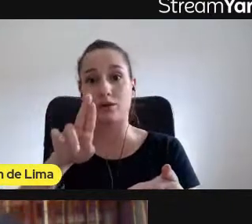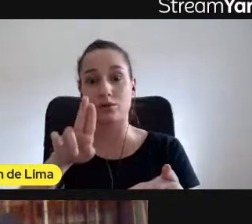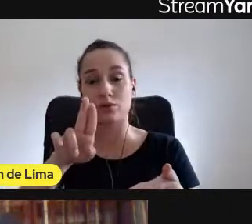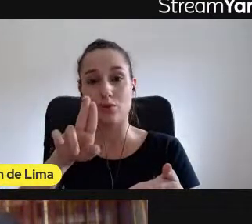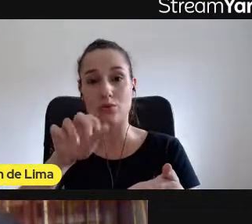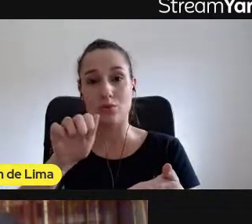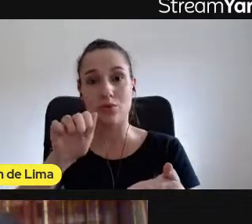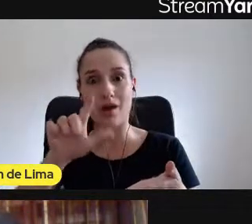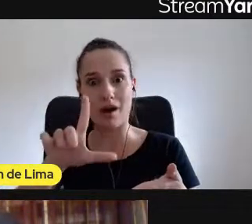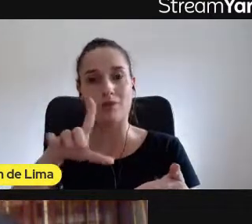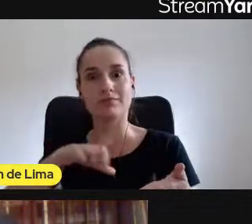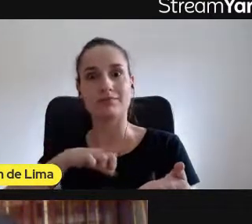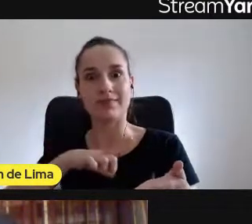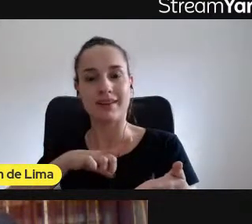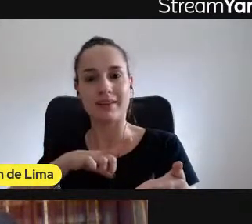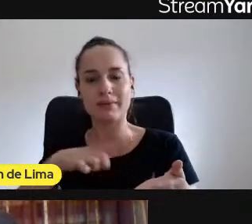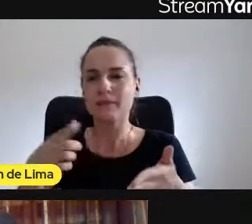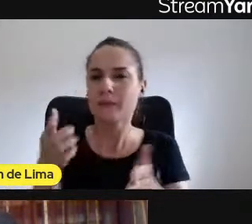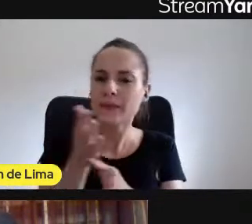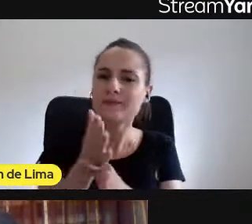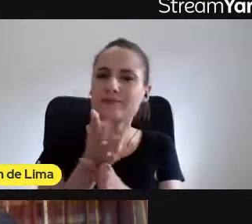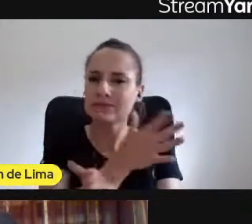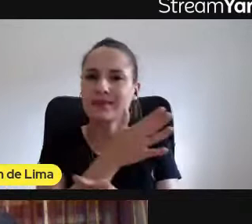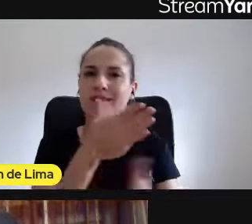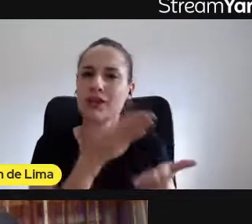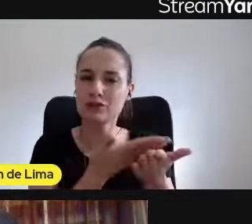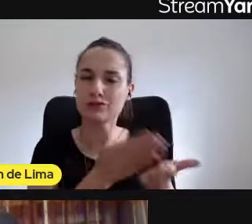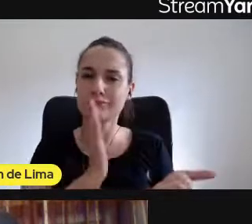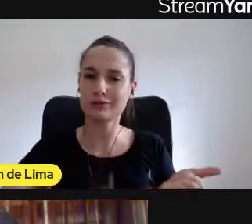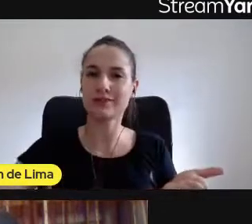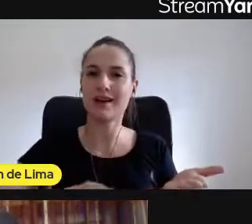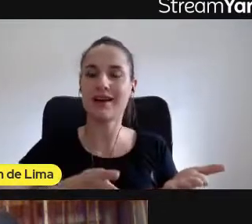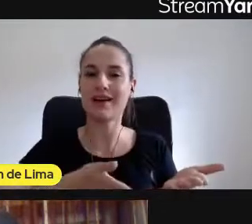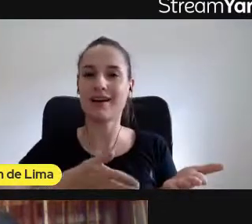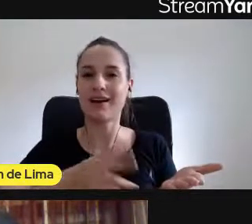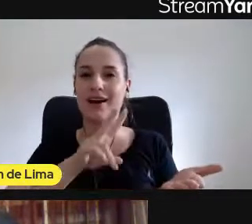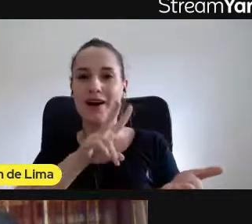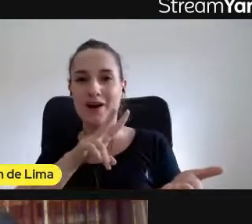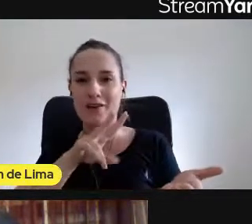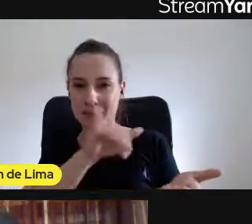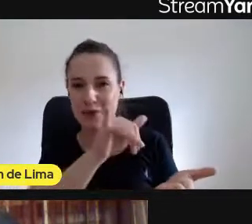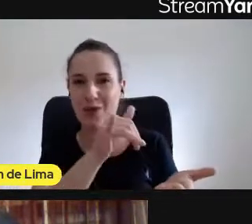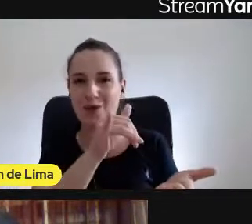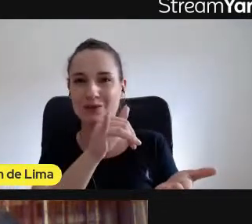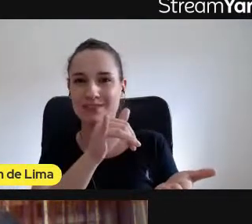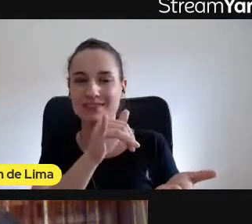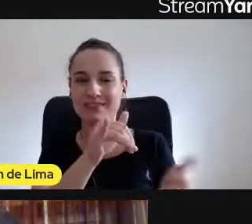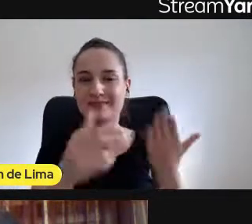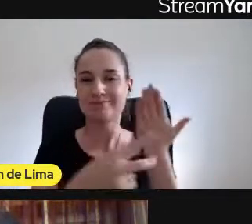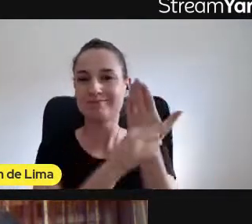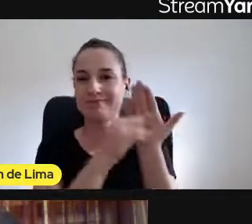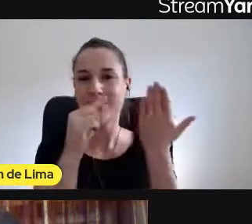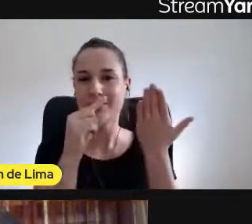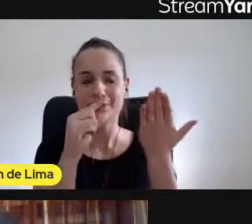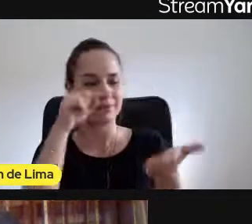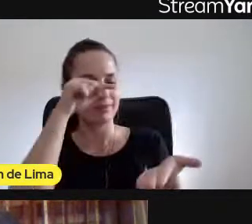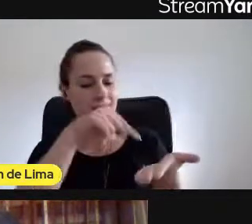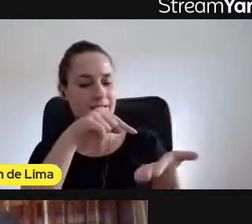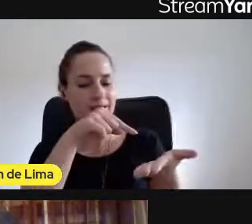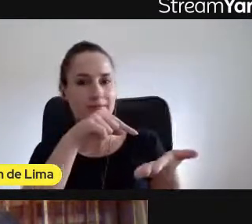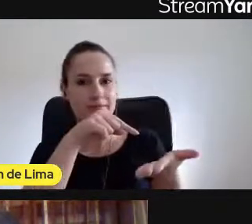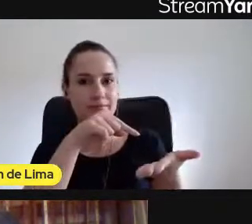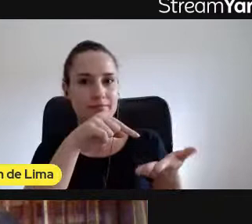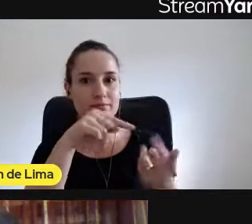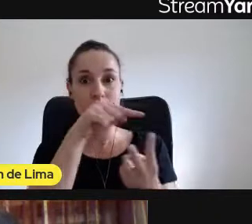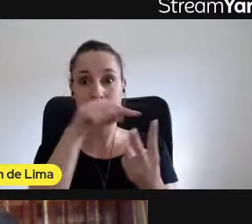Né? E Vygotsky vai falar que na construção do significado a gente precisa ter uma interação do meio e do